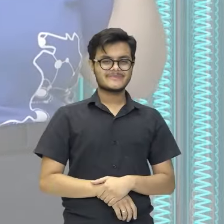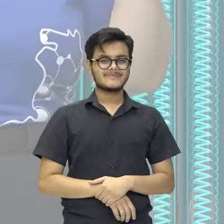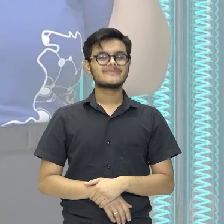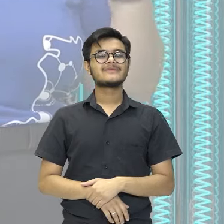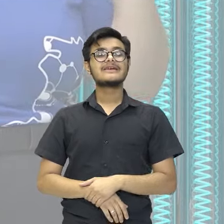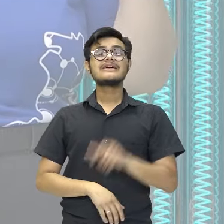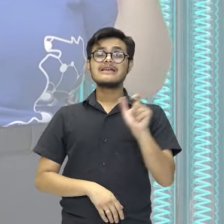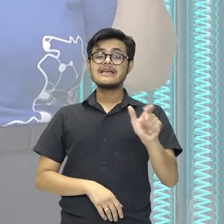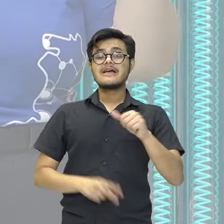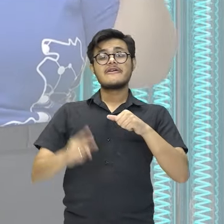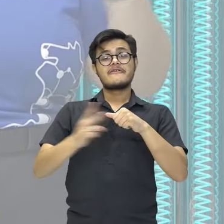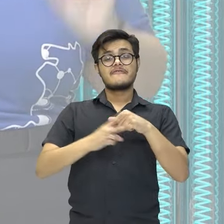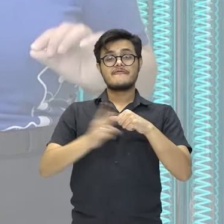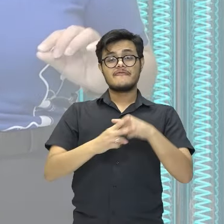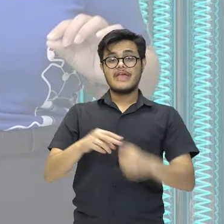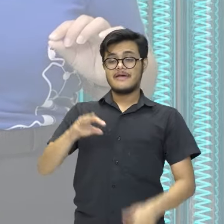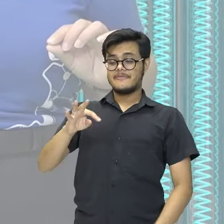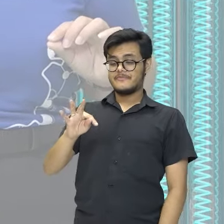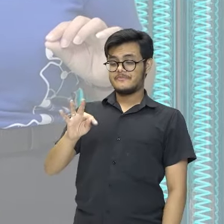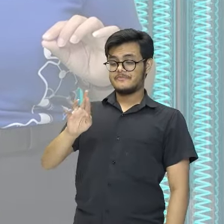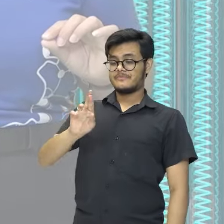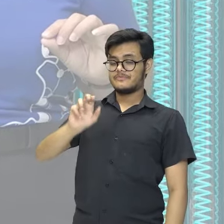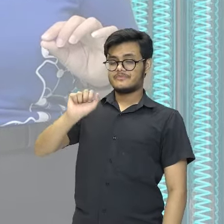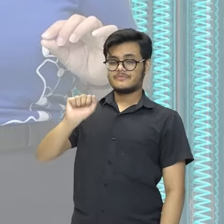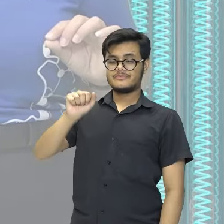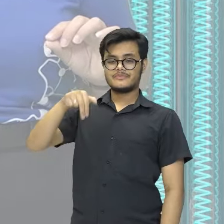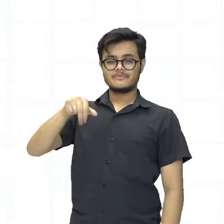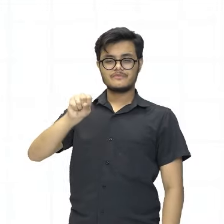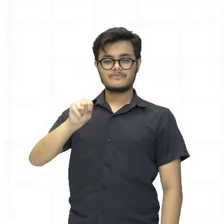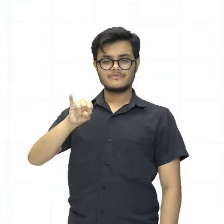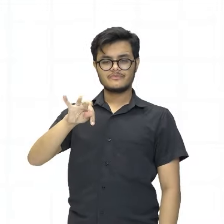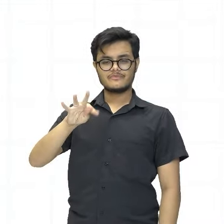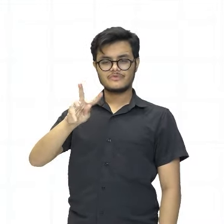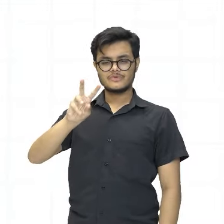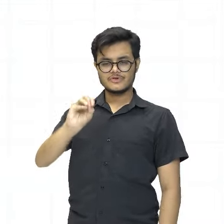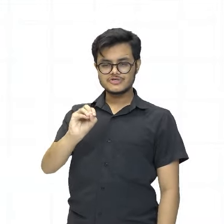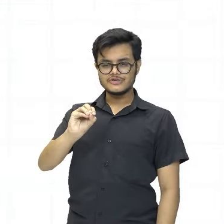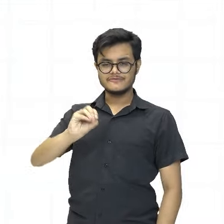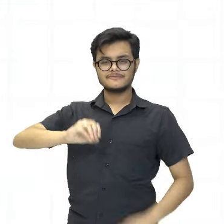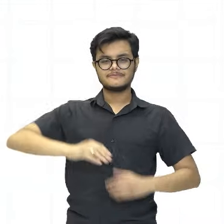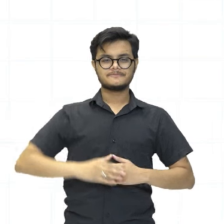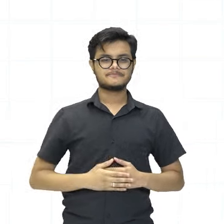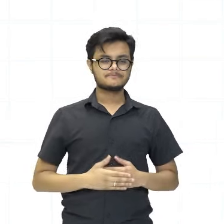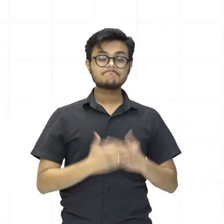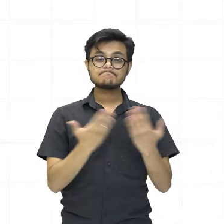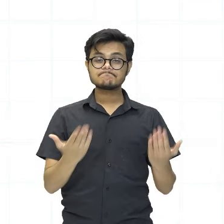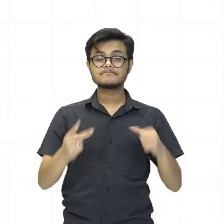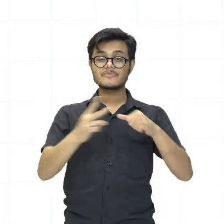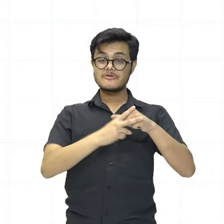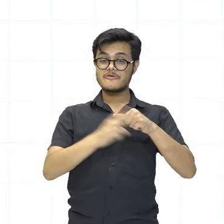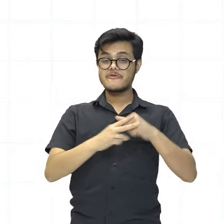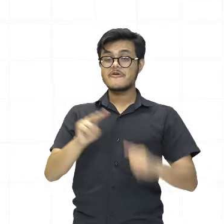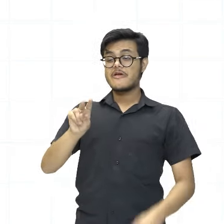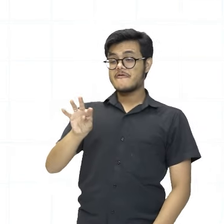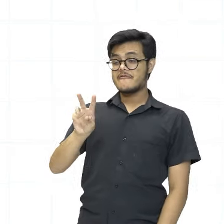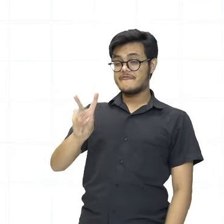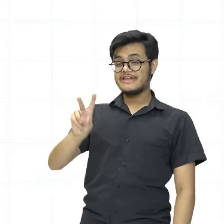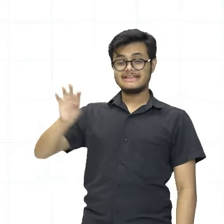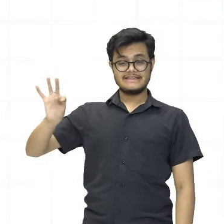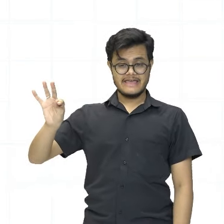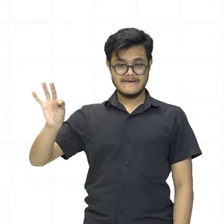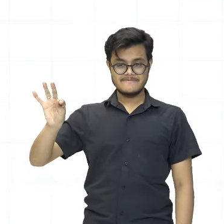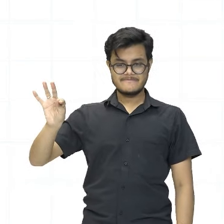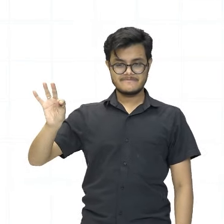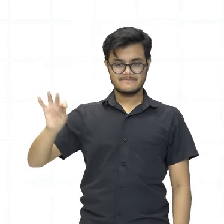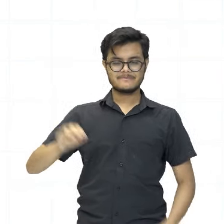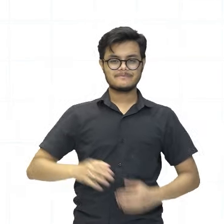verbo transitivo coloca no ar a próximo na cartela Olhem só verbo transitivo observa o